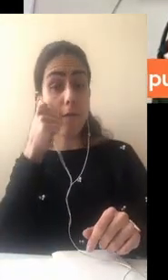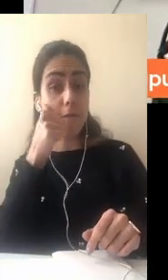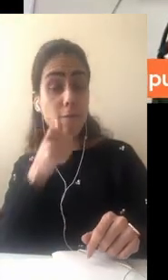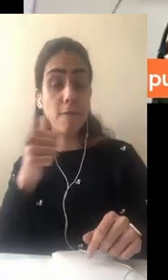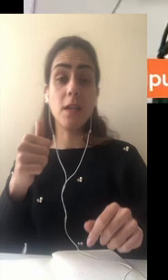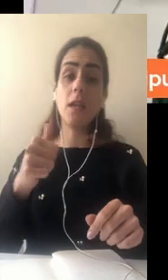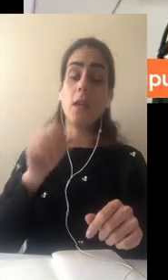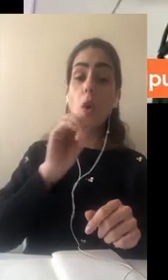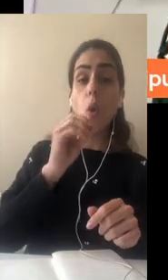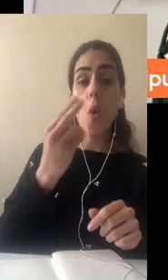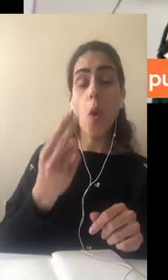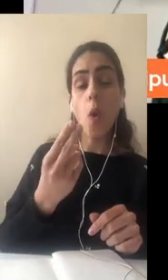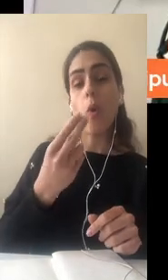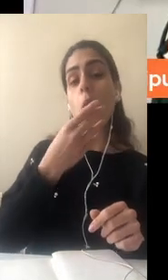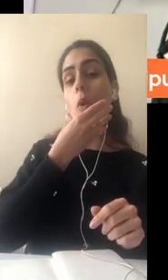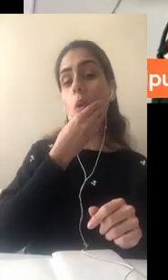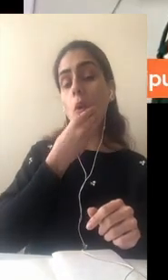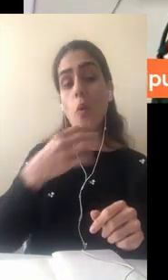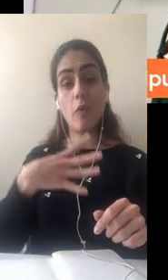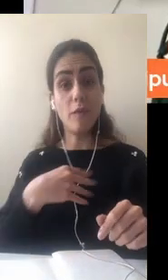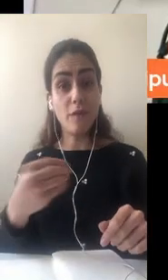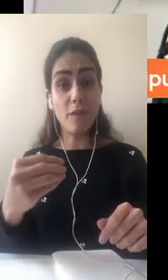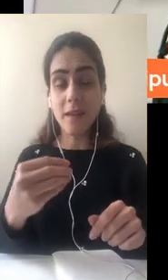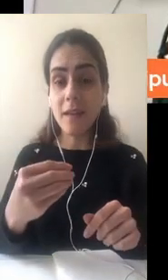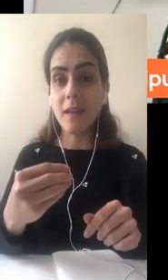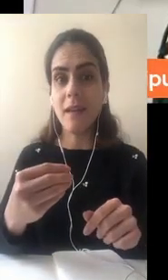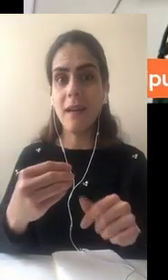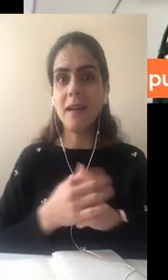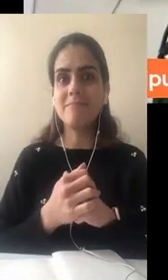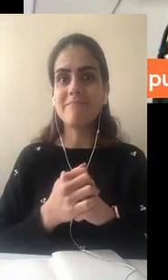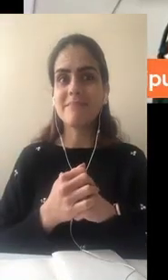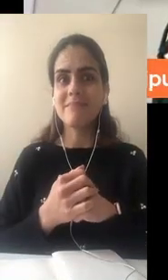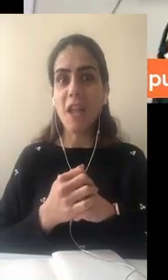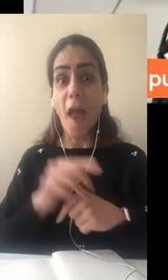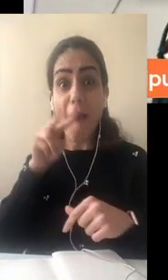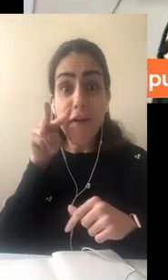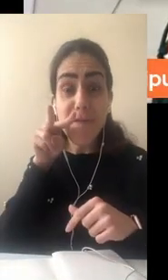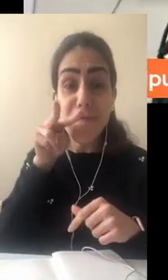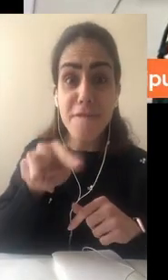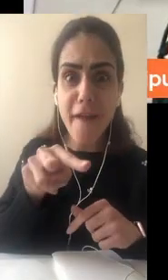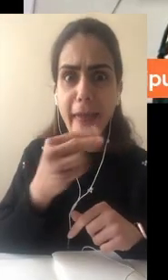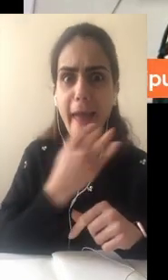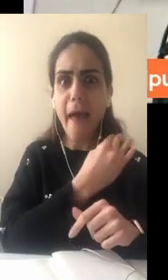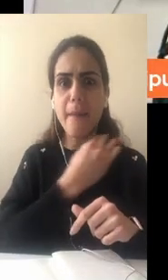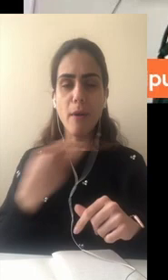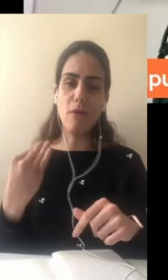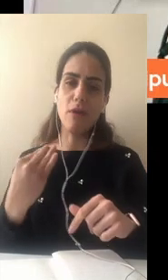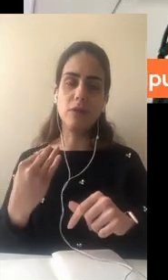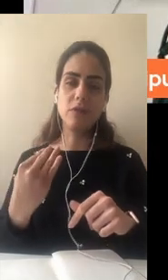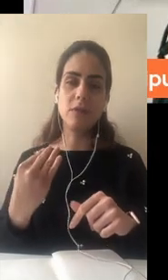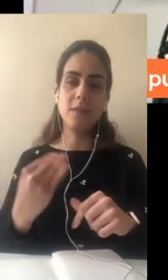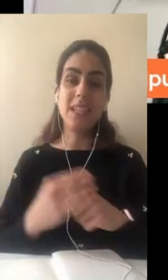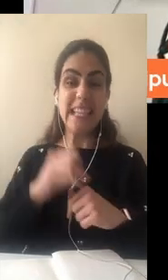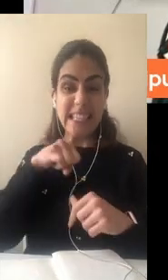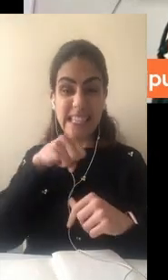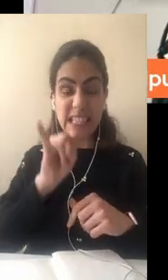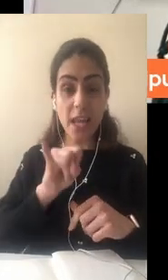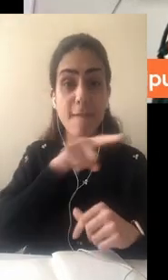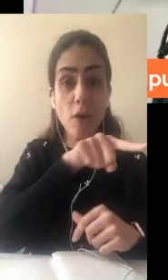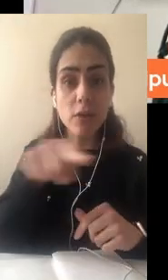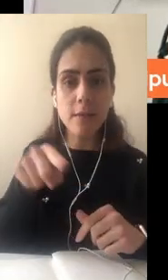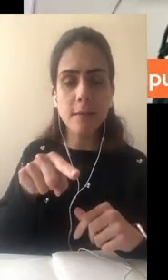tenha representações mentais sobre a própria morte, e quando você não impede, quando